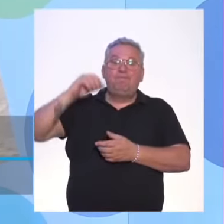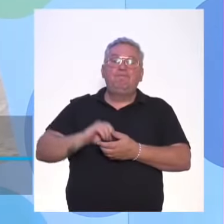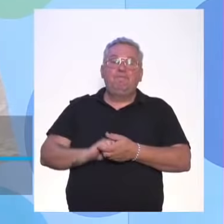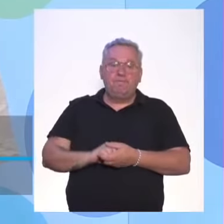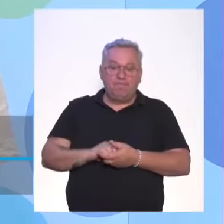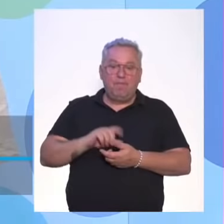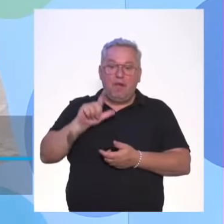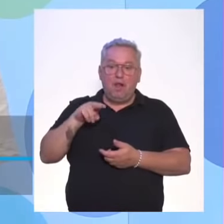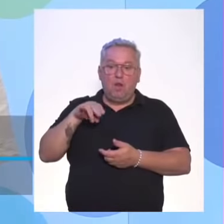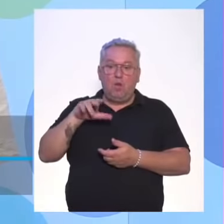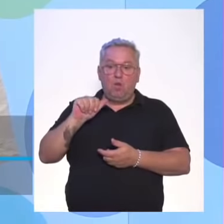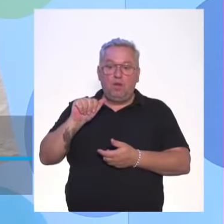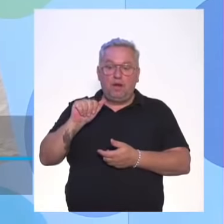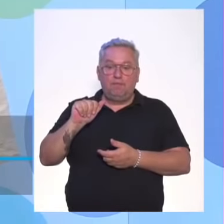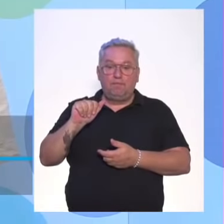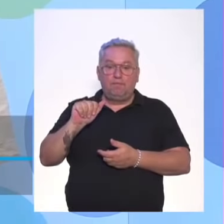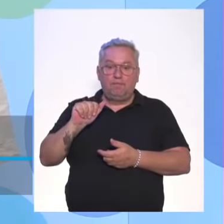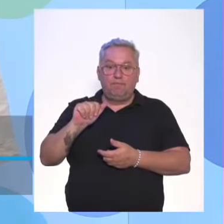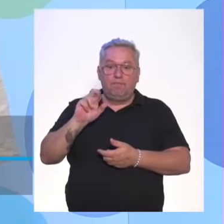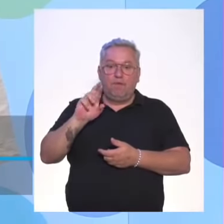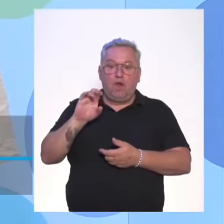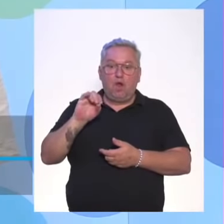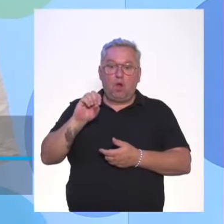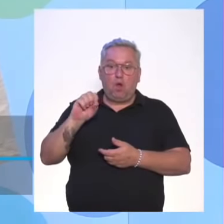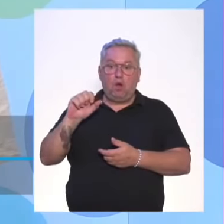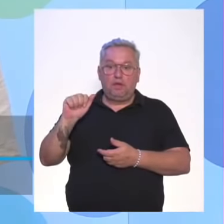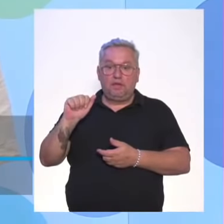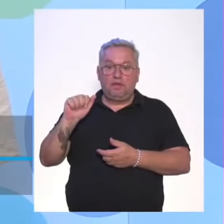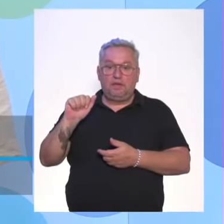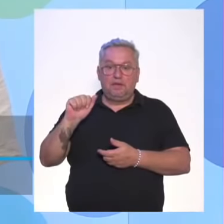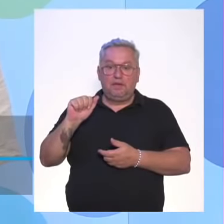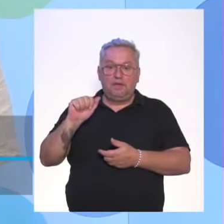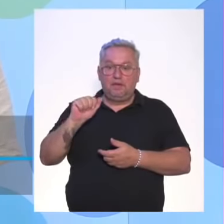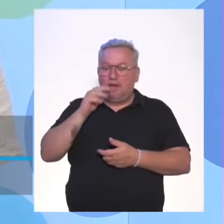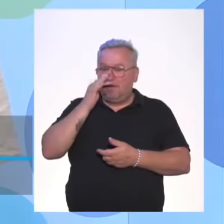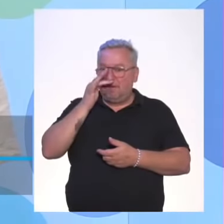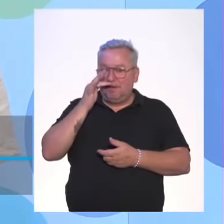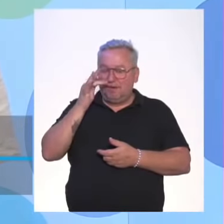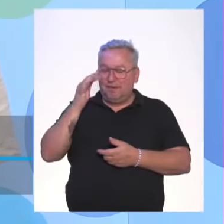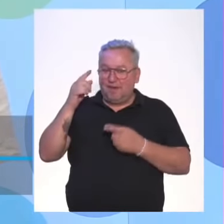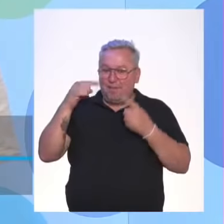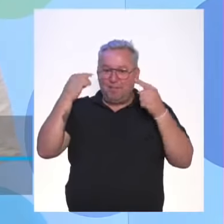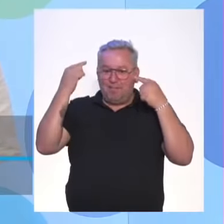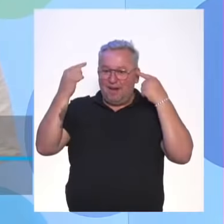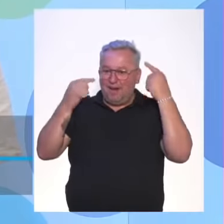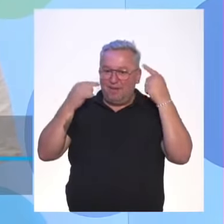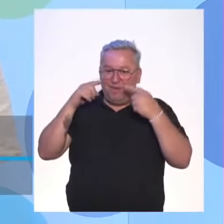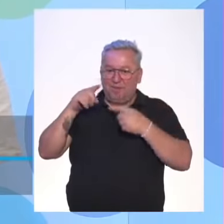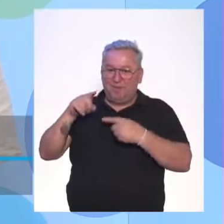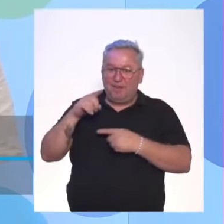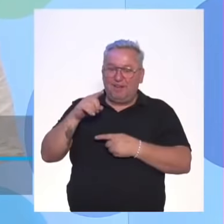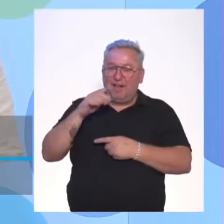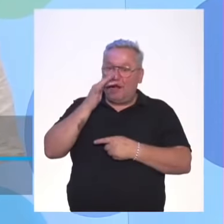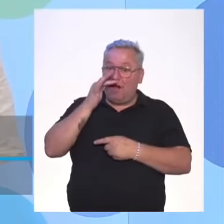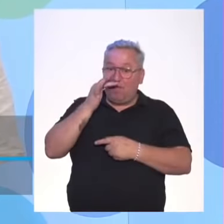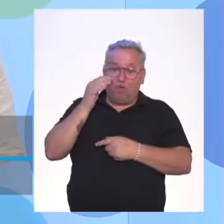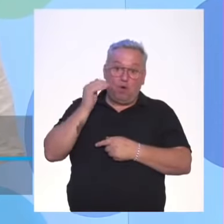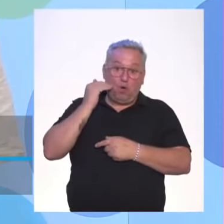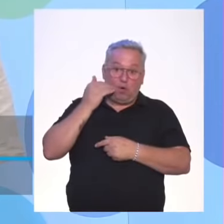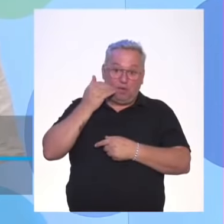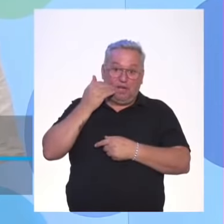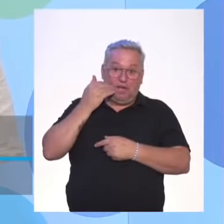domingo né A Rosa que é doidinha por ele aluna Nicole colocou É verdade a rosa na verdade